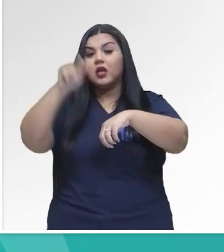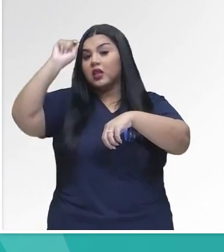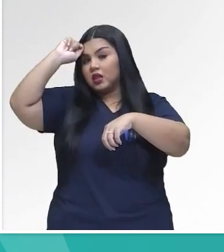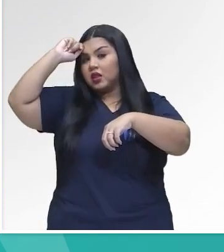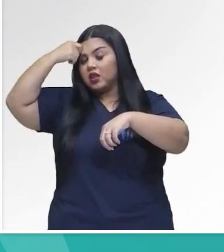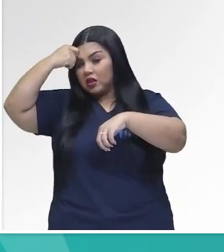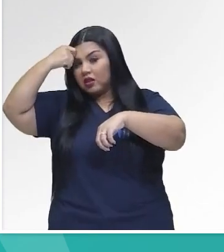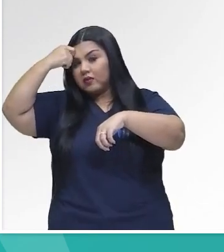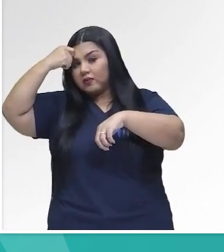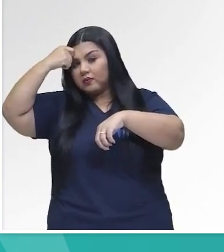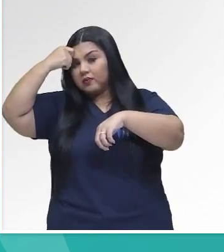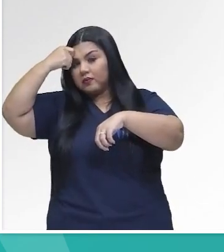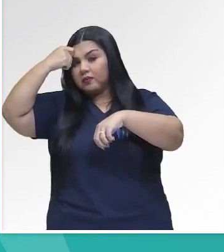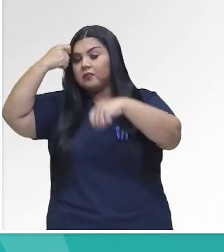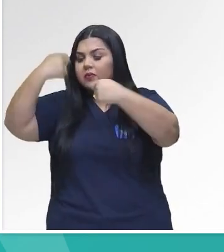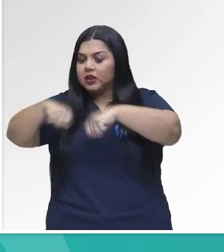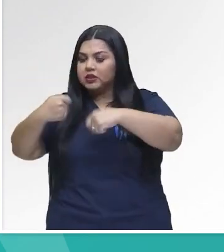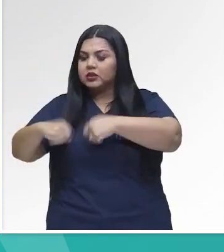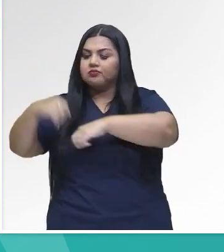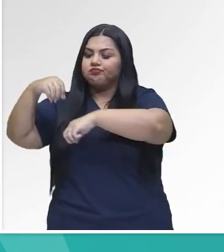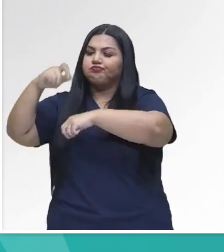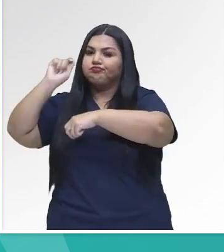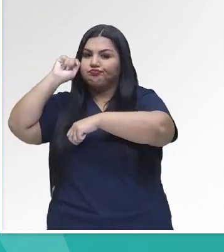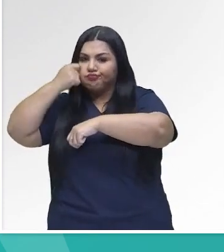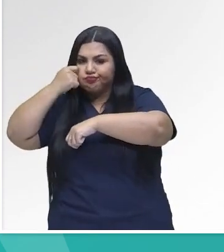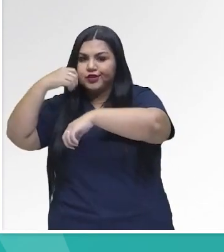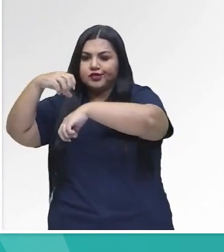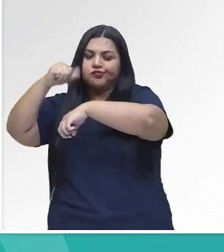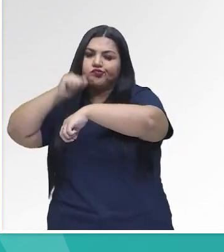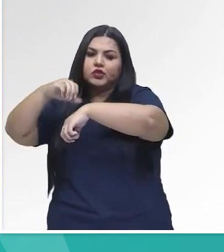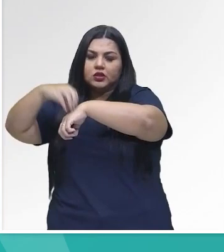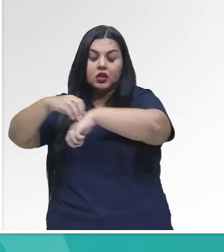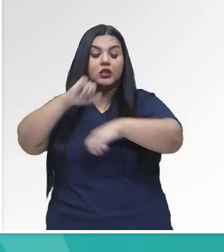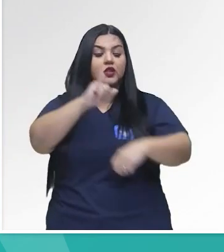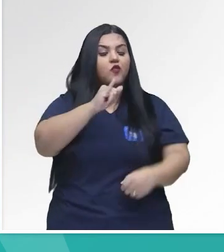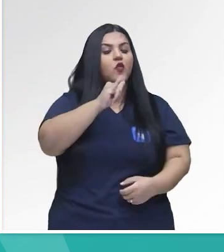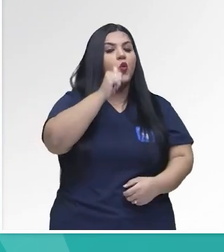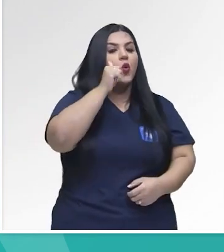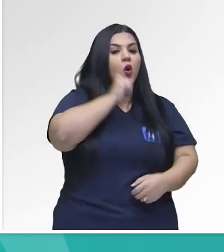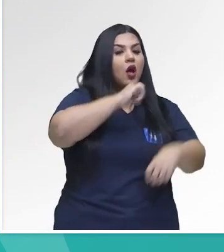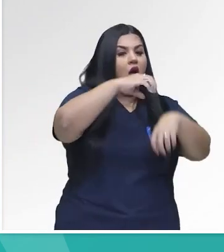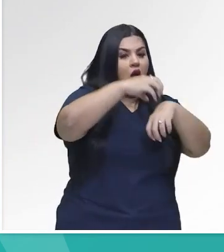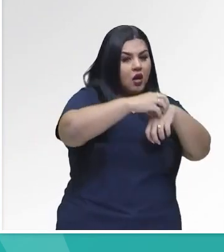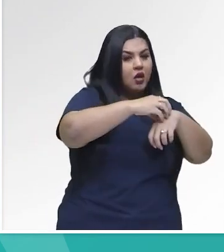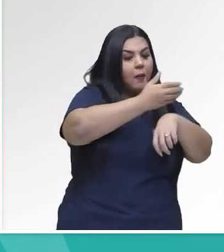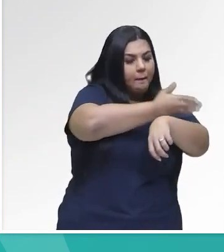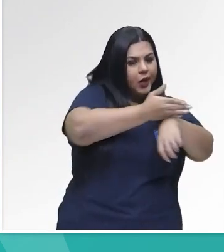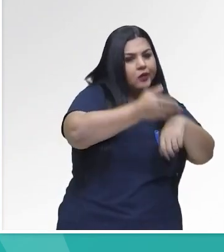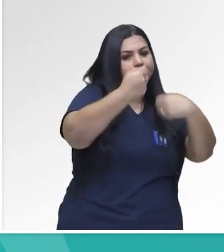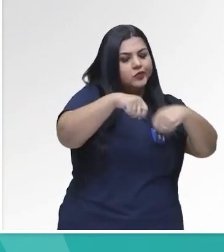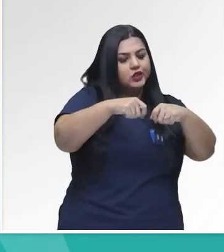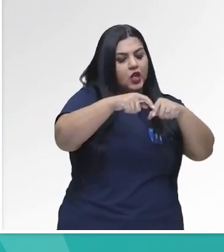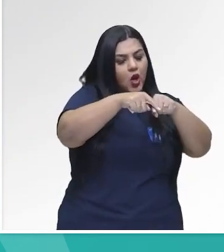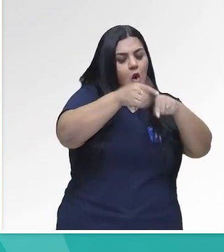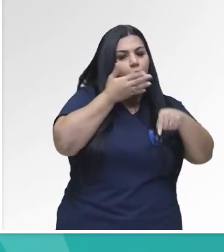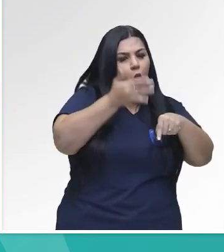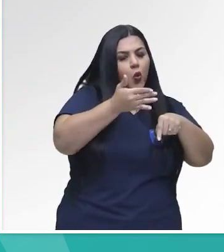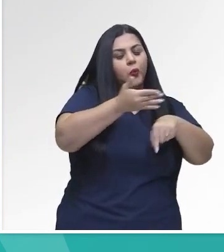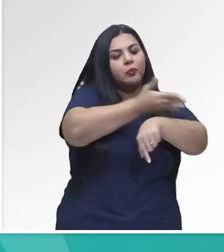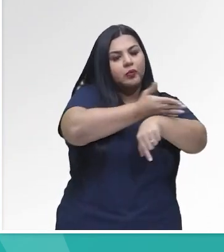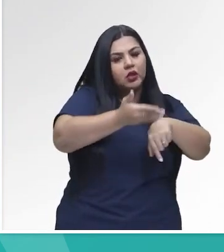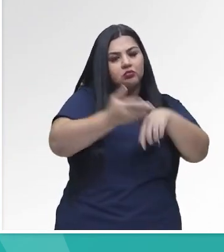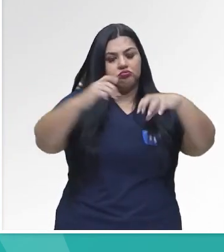ela tem que estar posicionada na casa negra. Se ela for rainha branca, tem que estar posicionada na casa branca, certo? Nós falamos